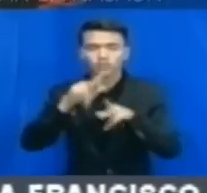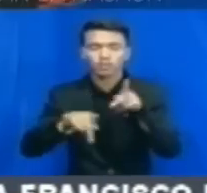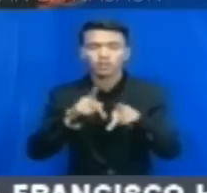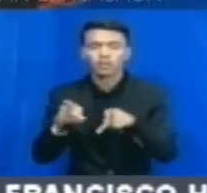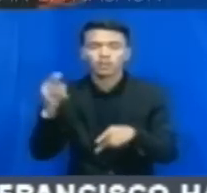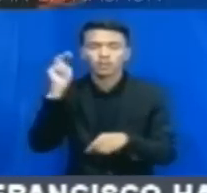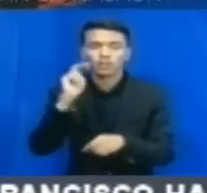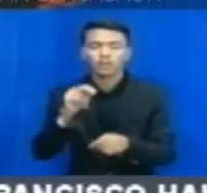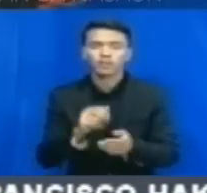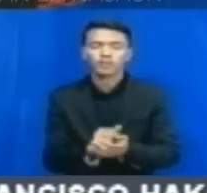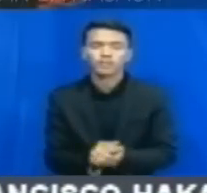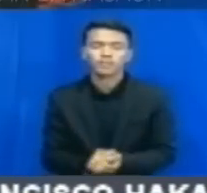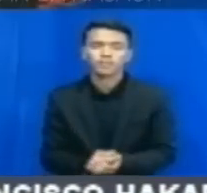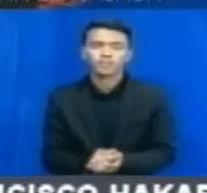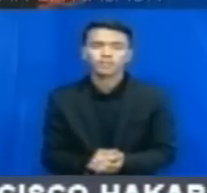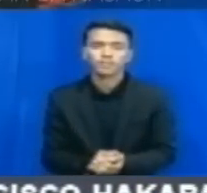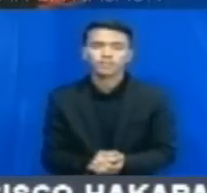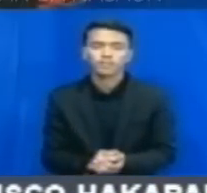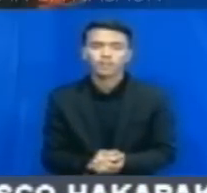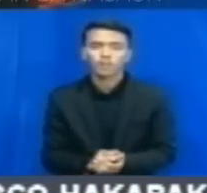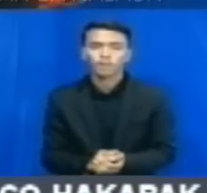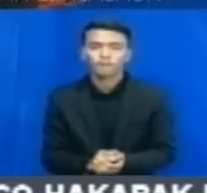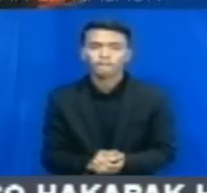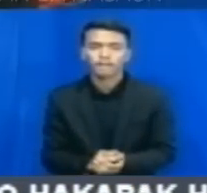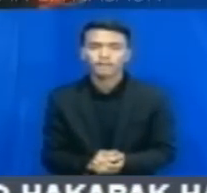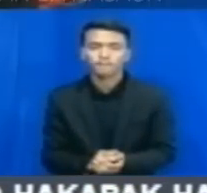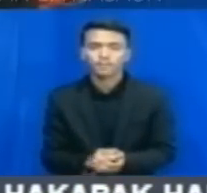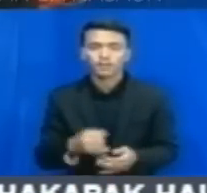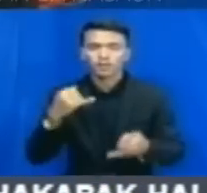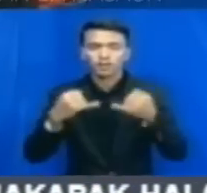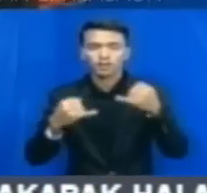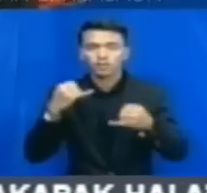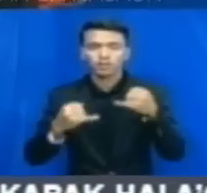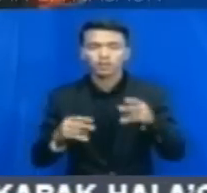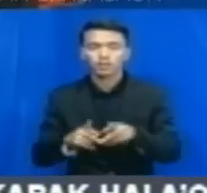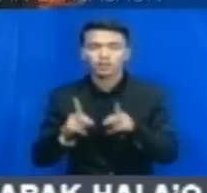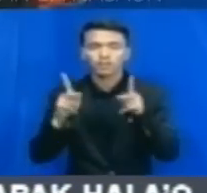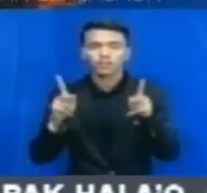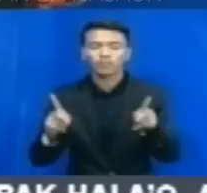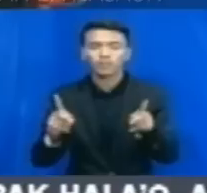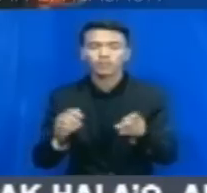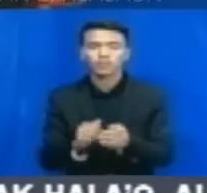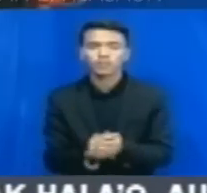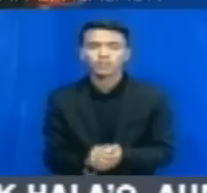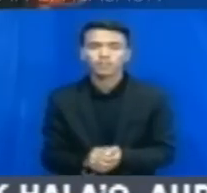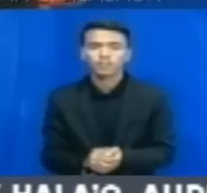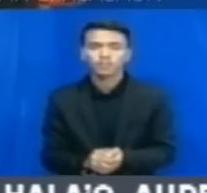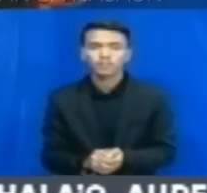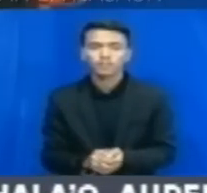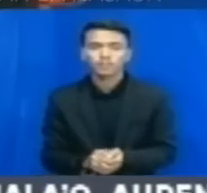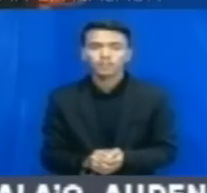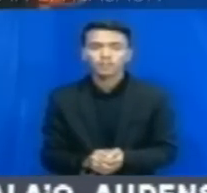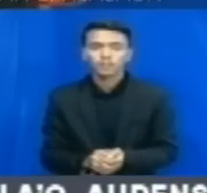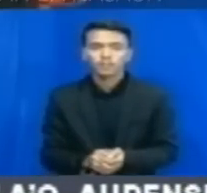Sim, preocupação sociedade sirania. Sentido da justiça da público, sentido de justiça público e a consciência, sentido de